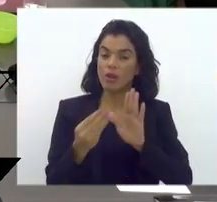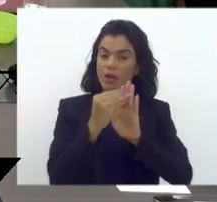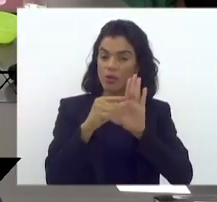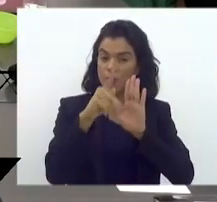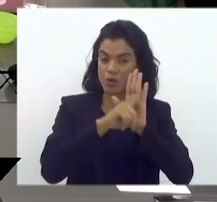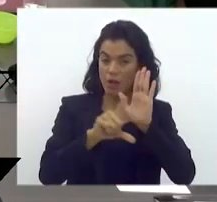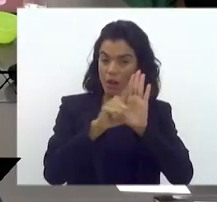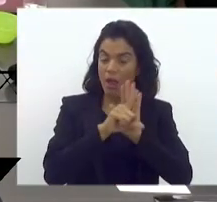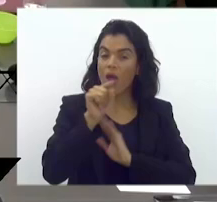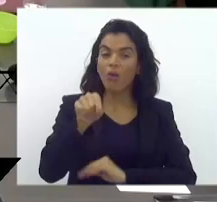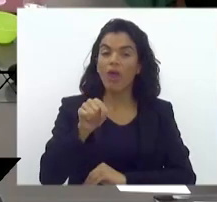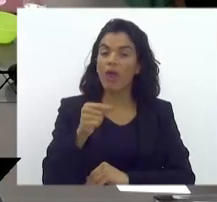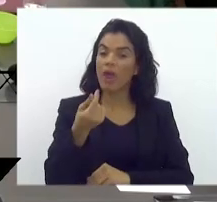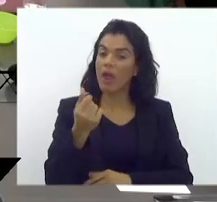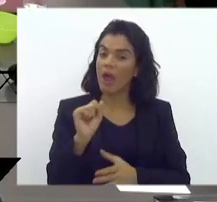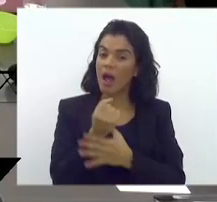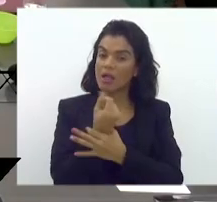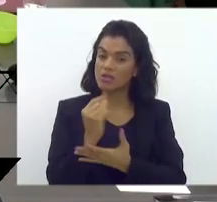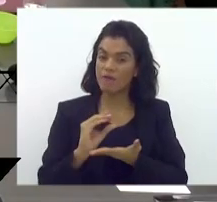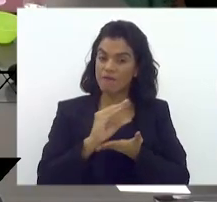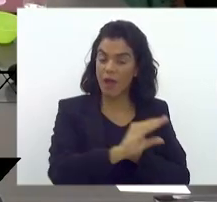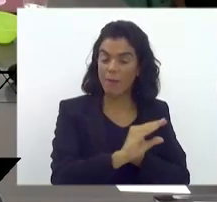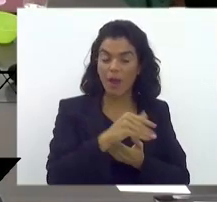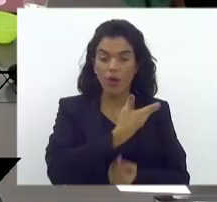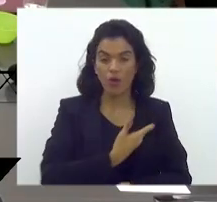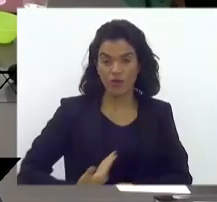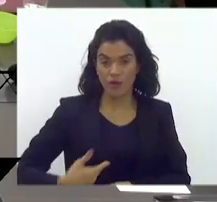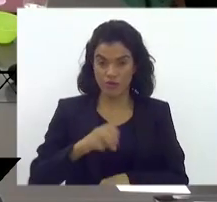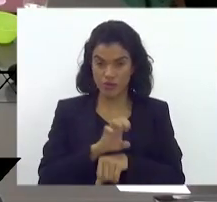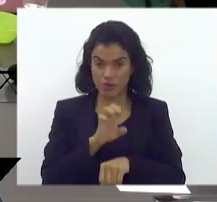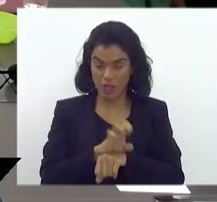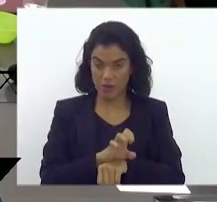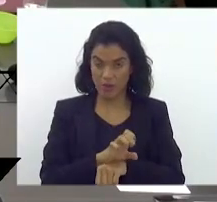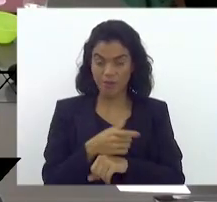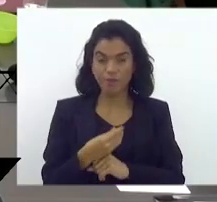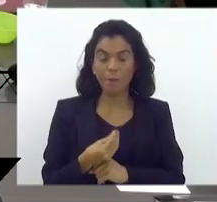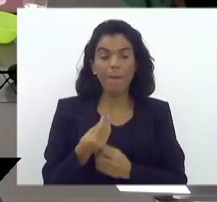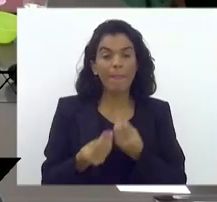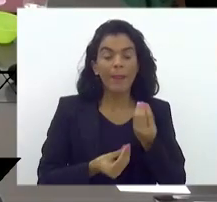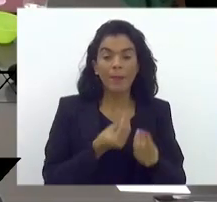governo do Estado. Porque o que está acontecendo? Fruto desse projeto,